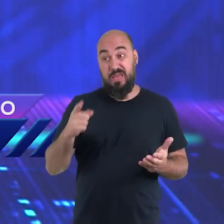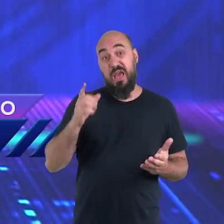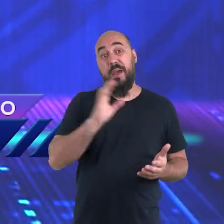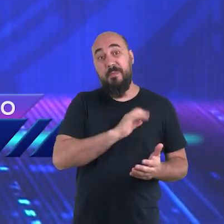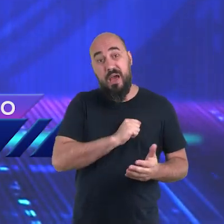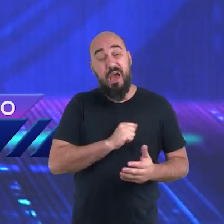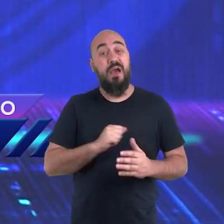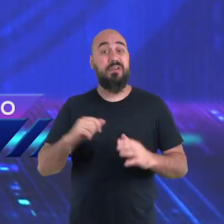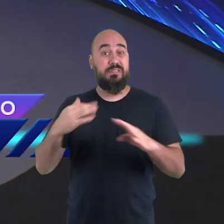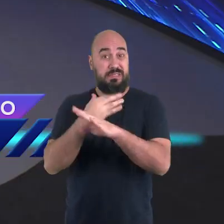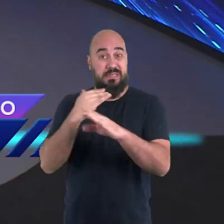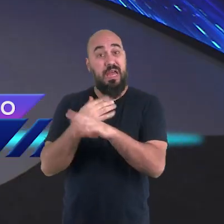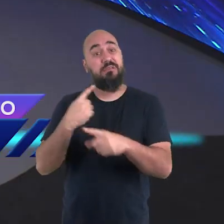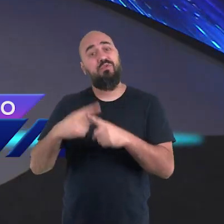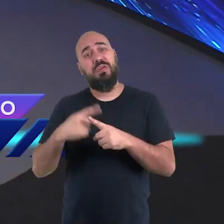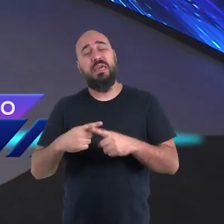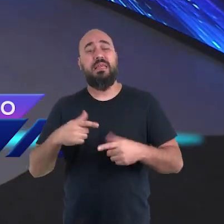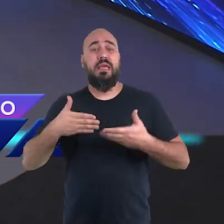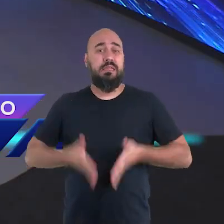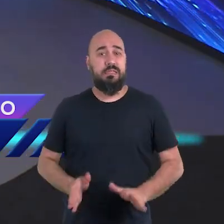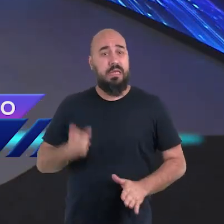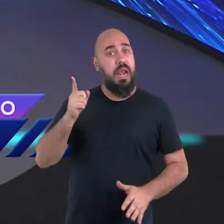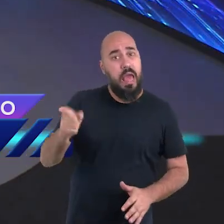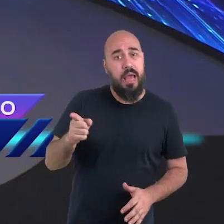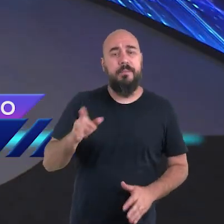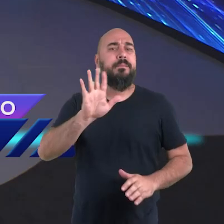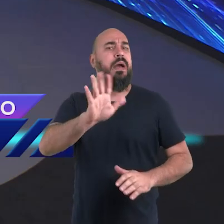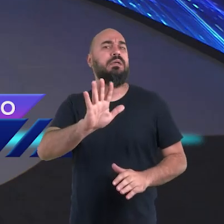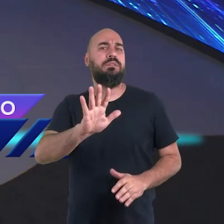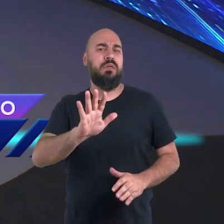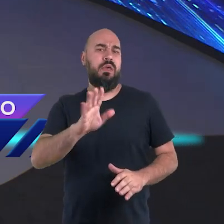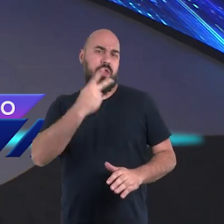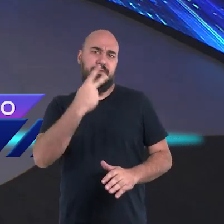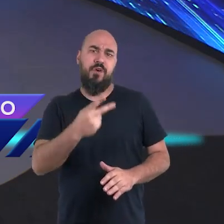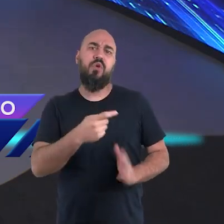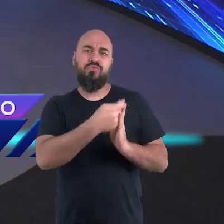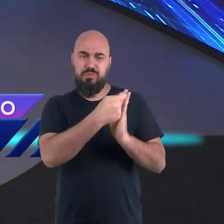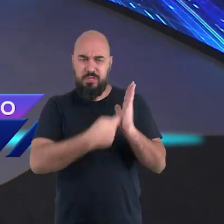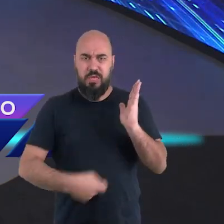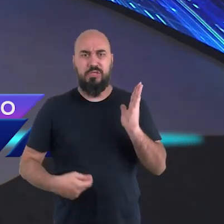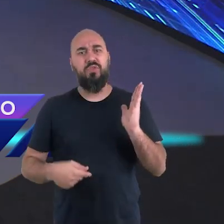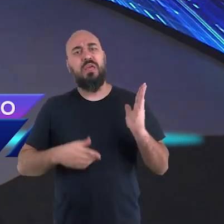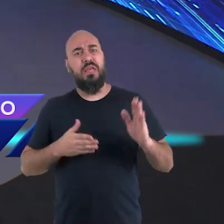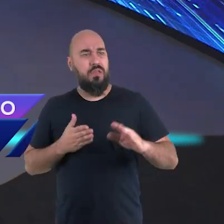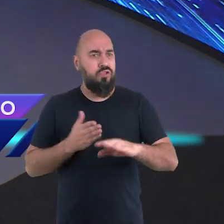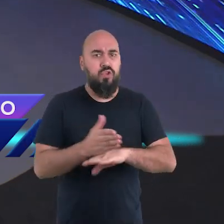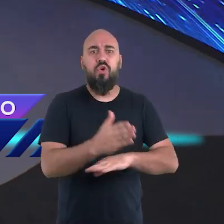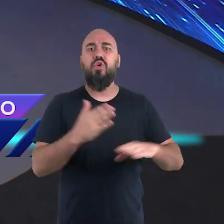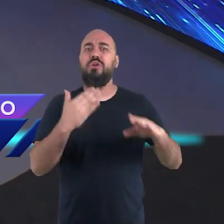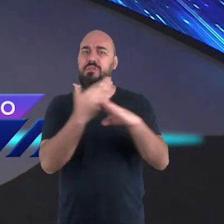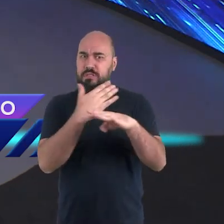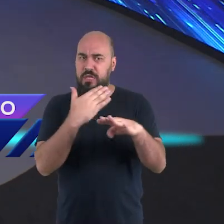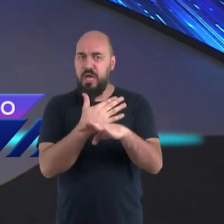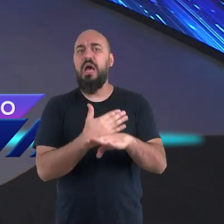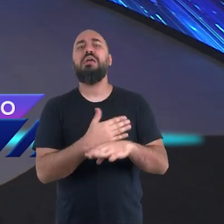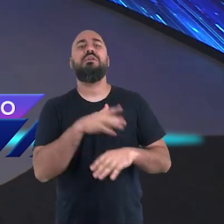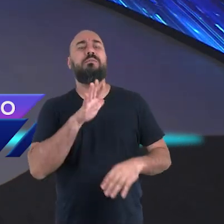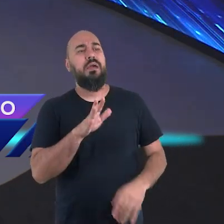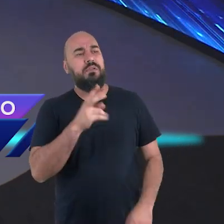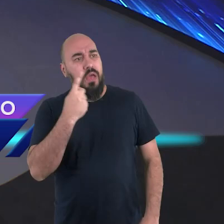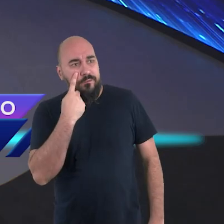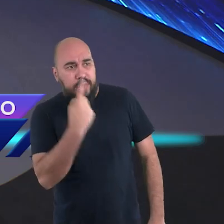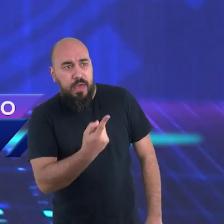amava Hiroshima porque nasceu em Hiroshima, e outra coisa foi ele dizer no seu texto que entrou em Hiroshima para